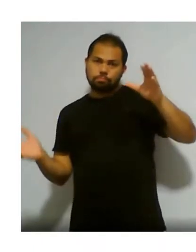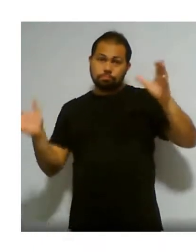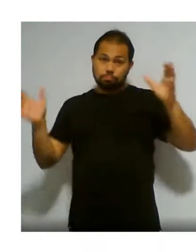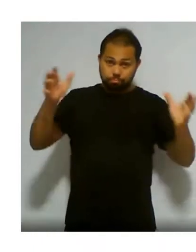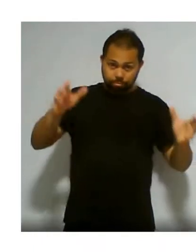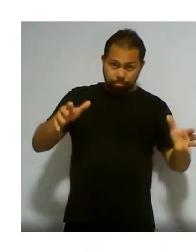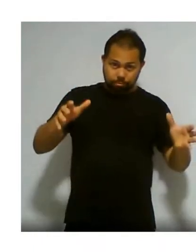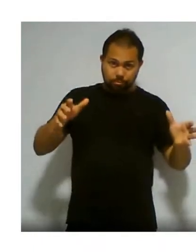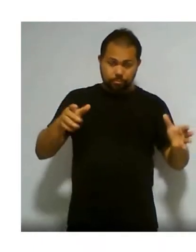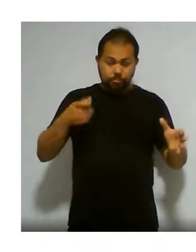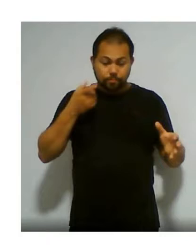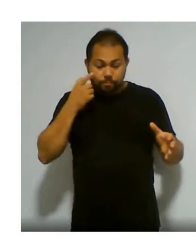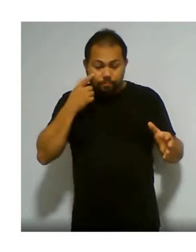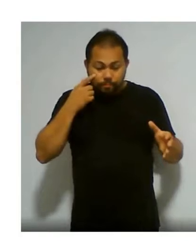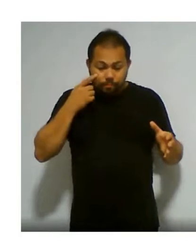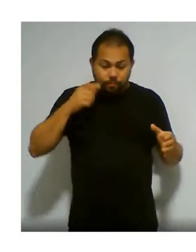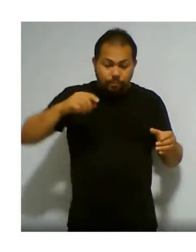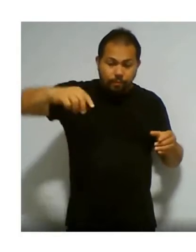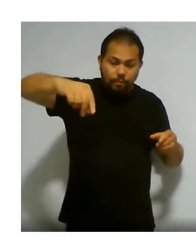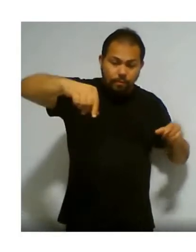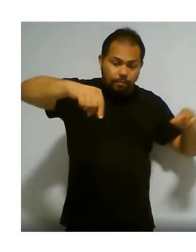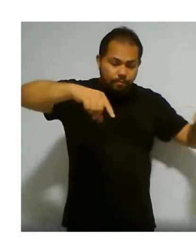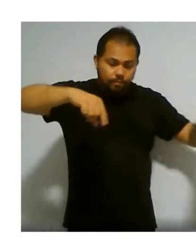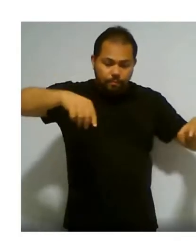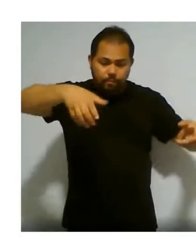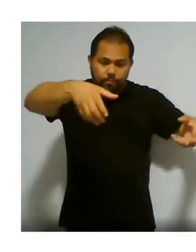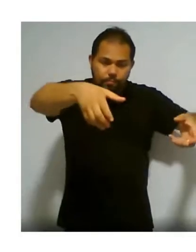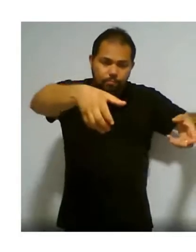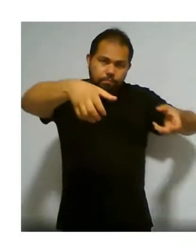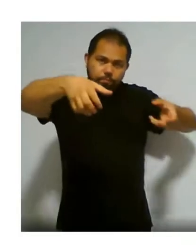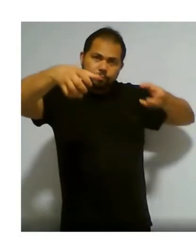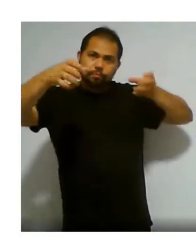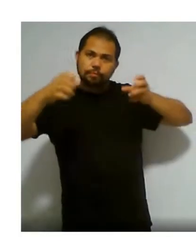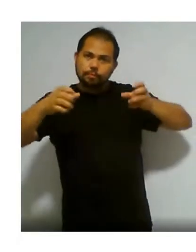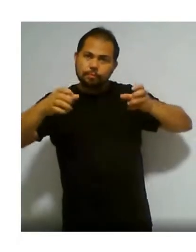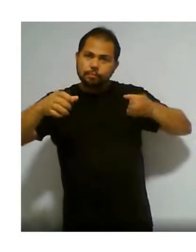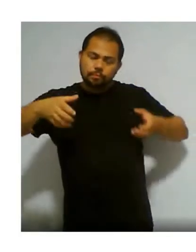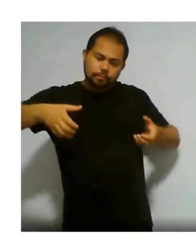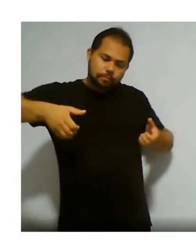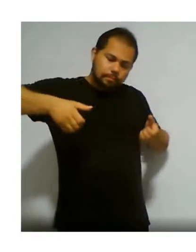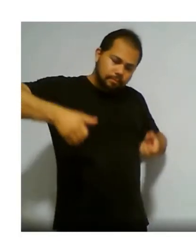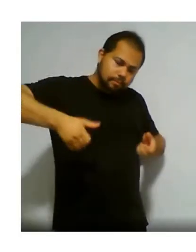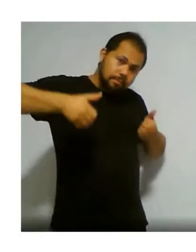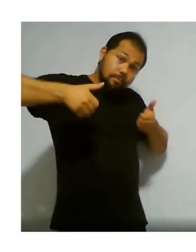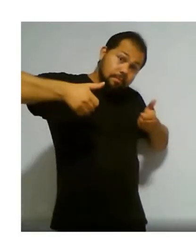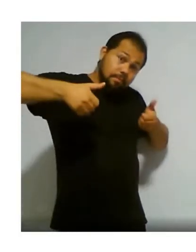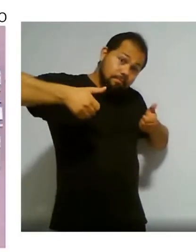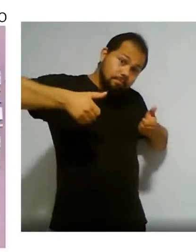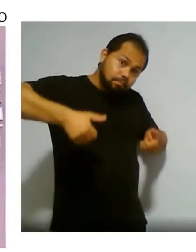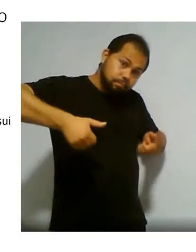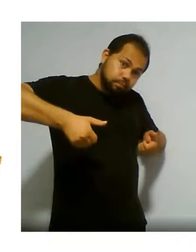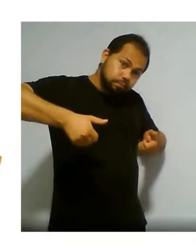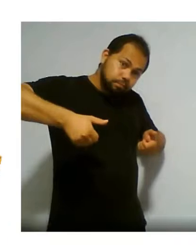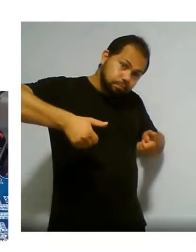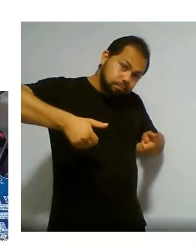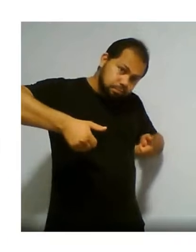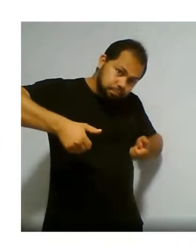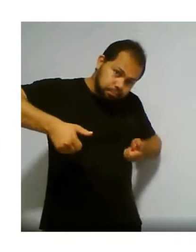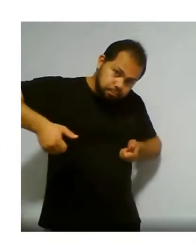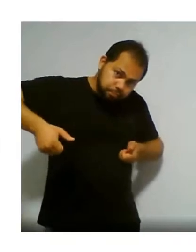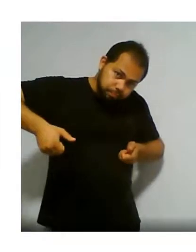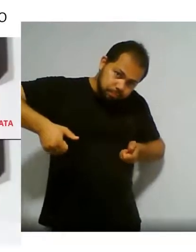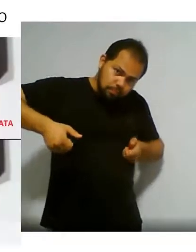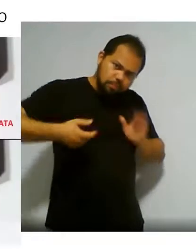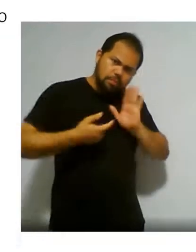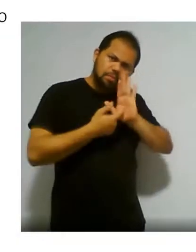a gente vai retirar a tampa lateral, fazendo uma leve pressão e trazendo a mão para trás. Eu mostrei até uma imagem